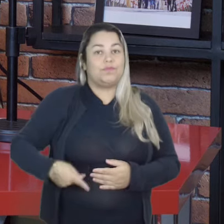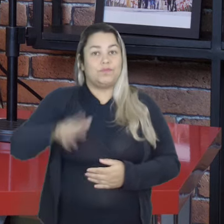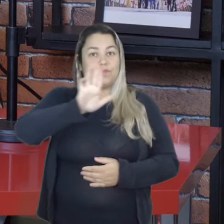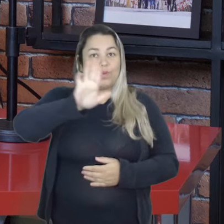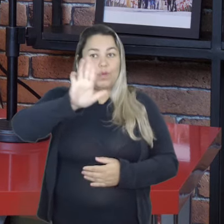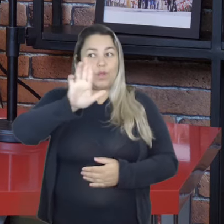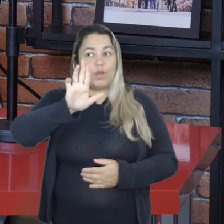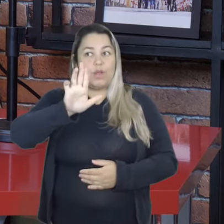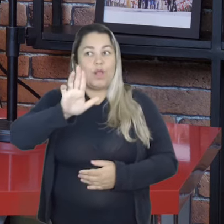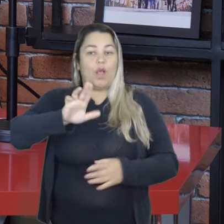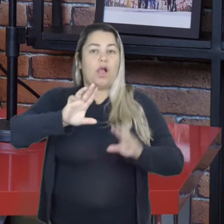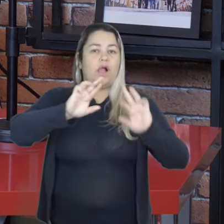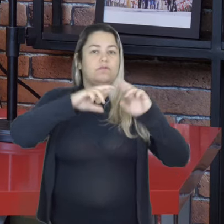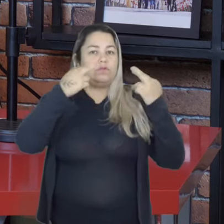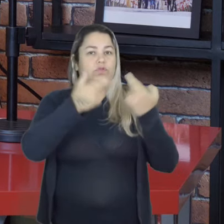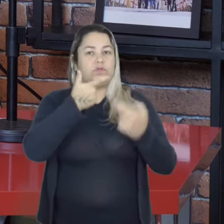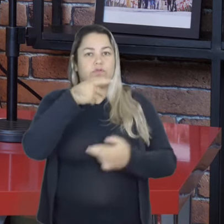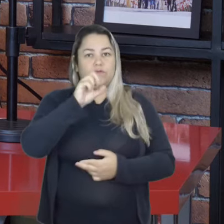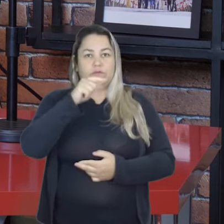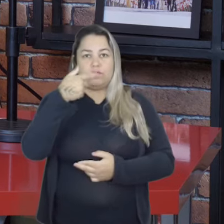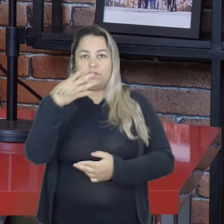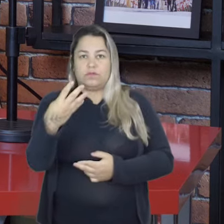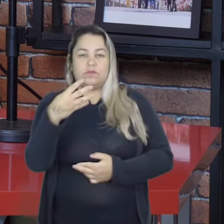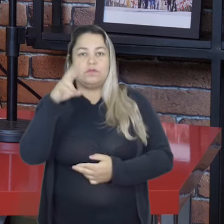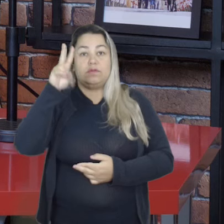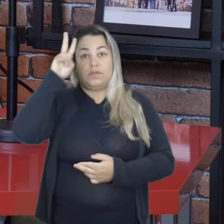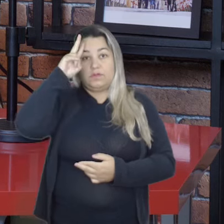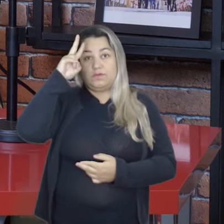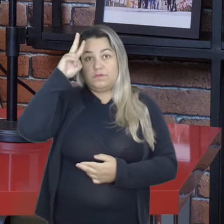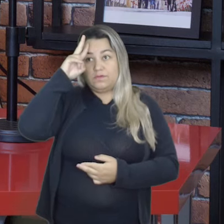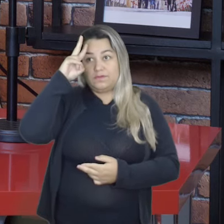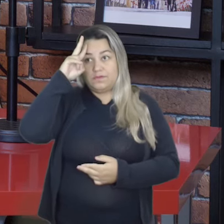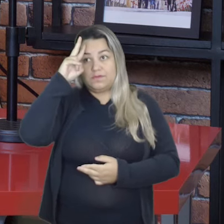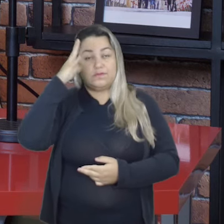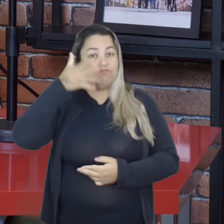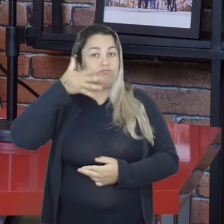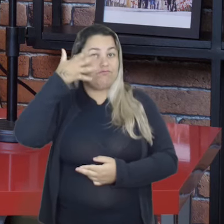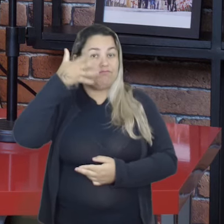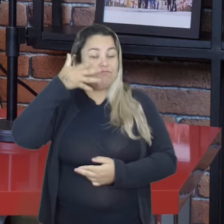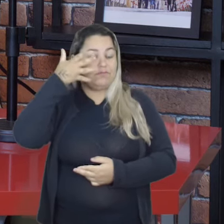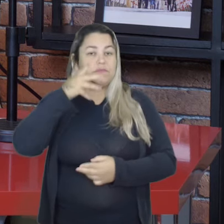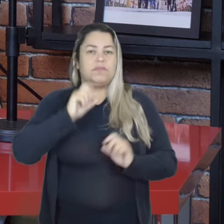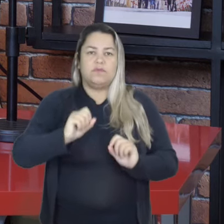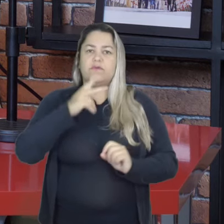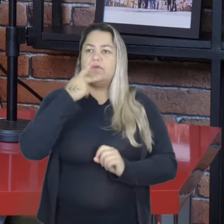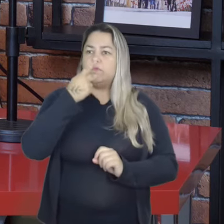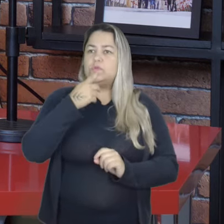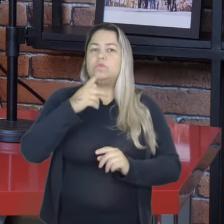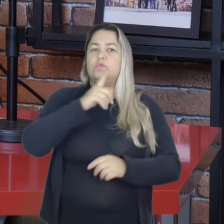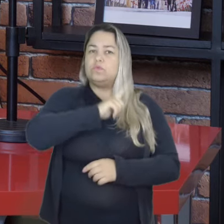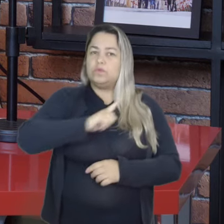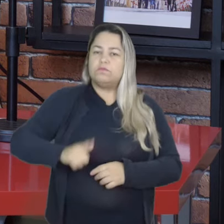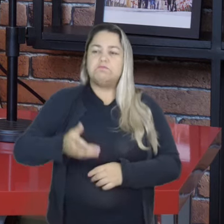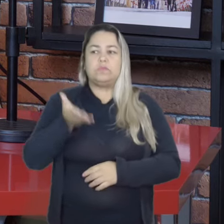E o presidente Lula coordenou a primeira reunião ministerial de 2024 na segunda-feira. Em sua fala inicial, o presidente